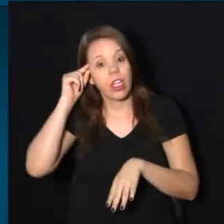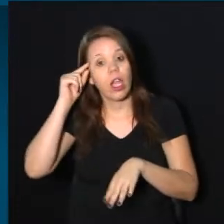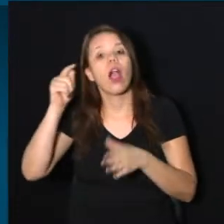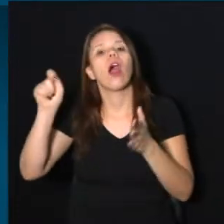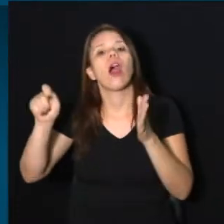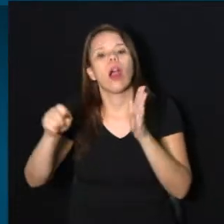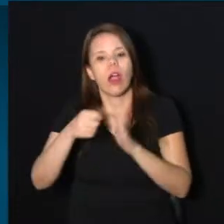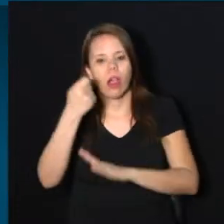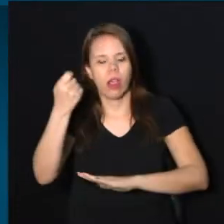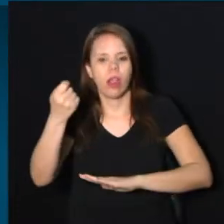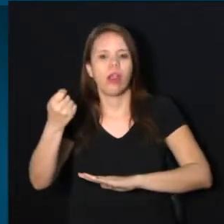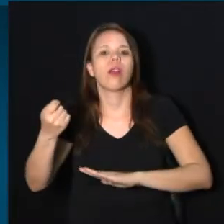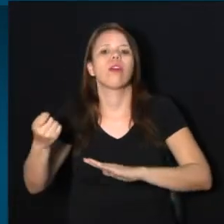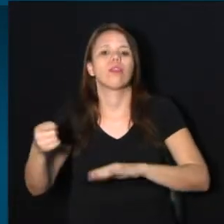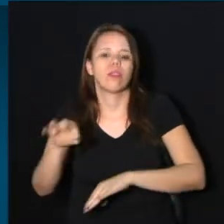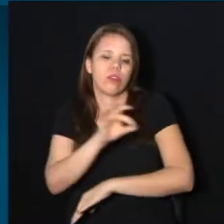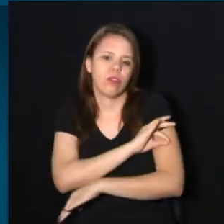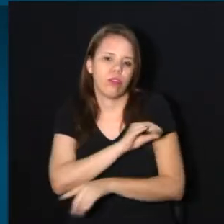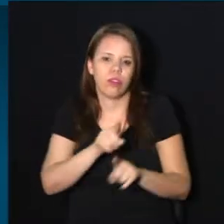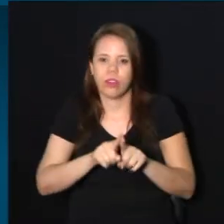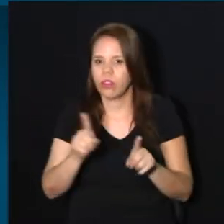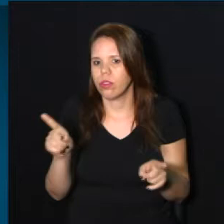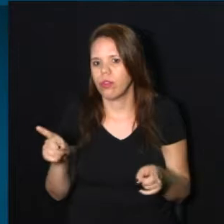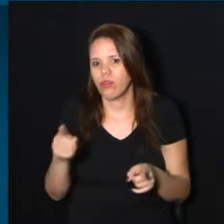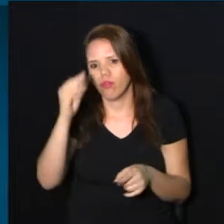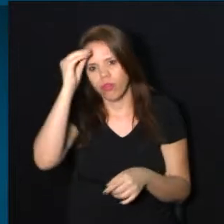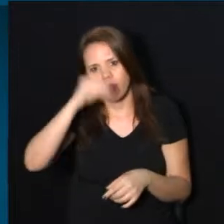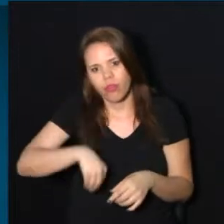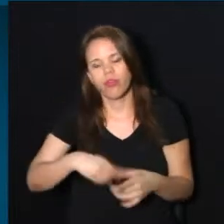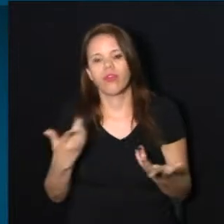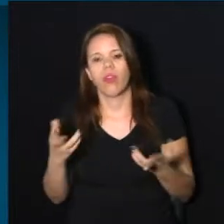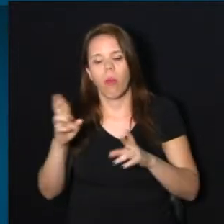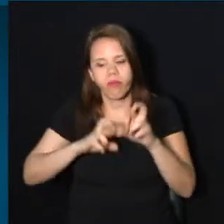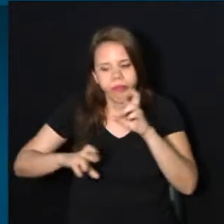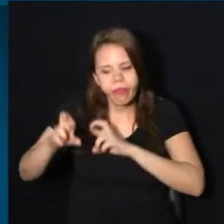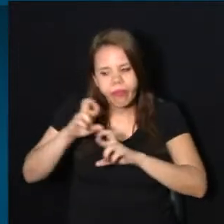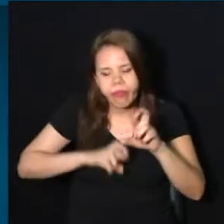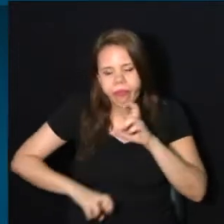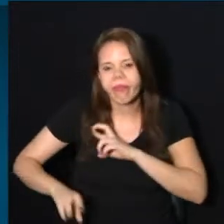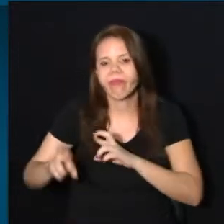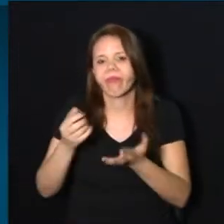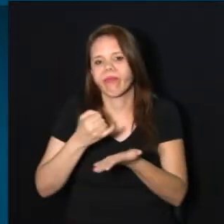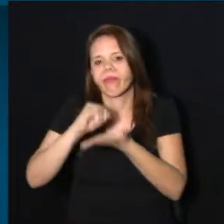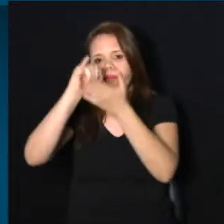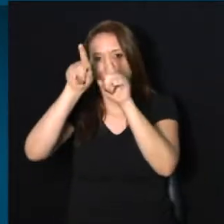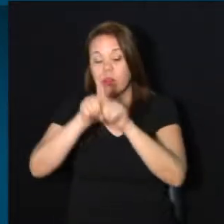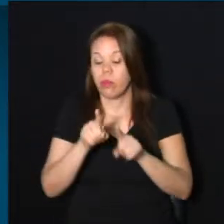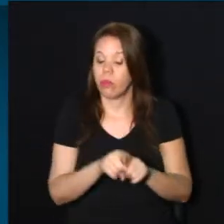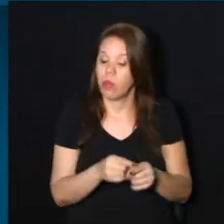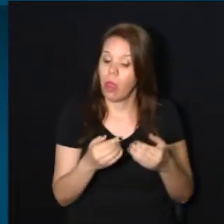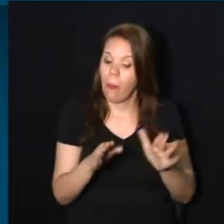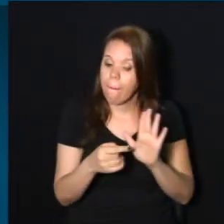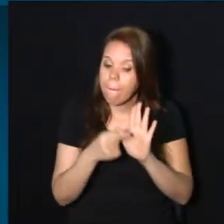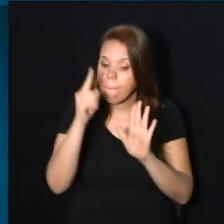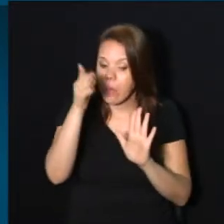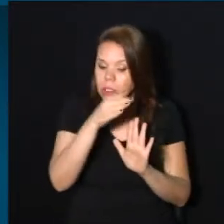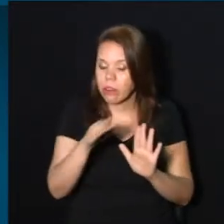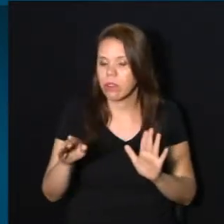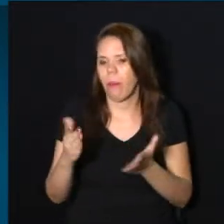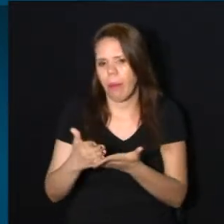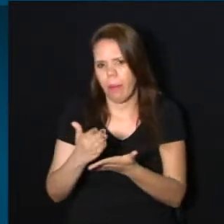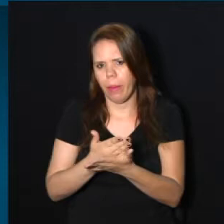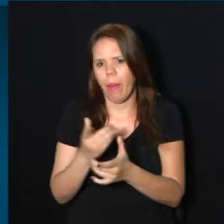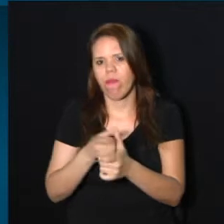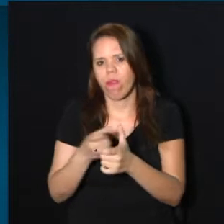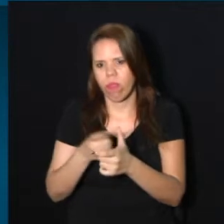Executivo a não ajuizar e desistir de ações de execução fiscal e dispõe sobre o cancelamento e parcelamento de